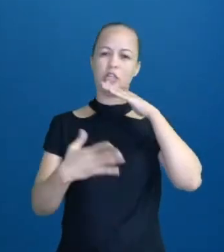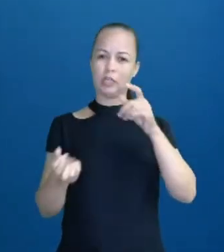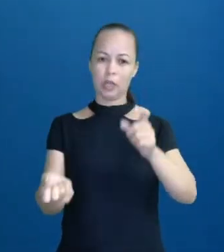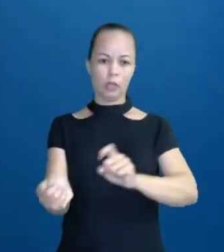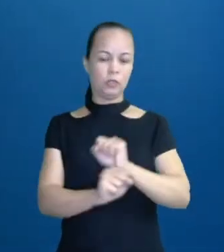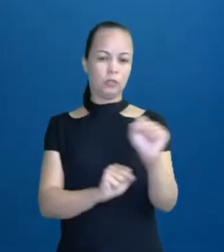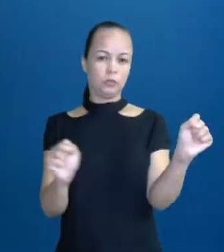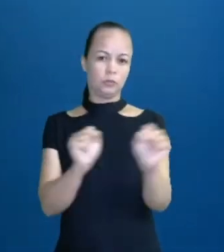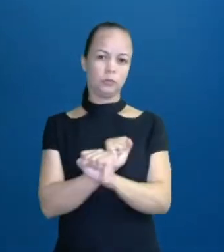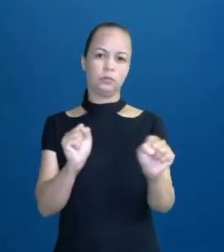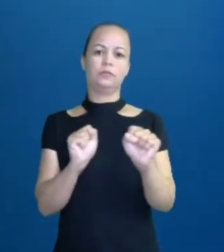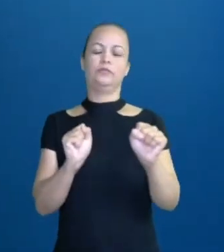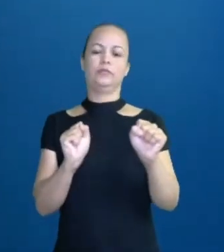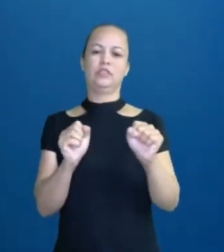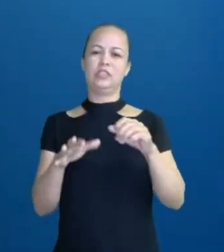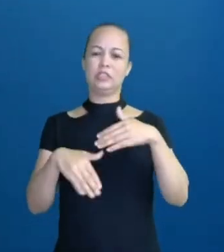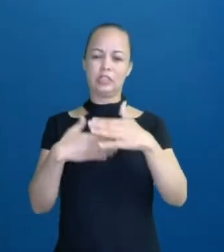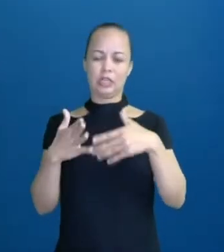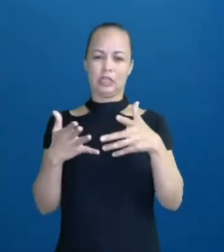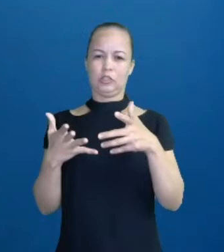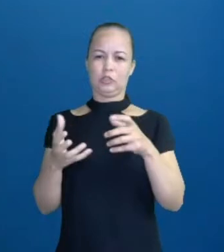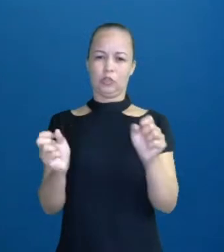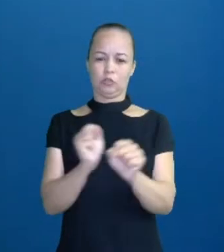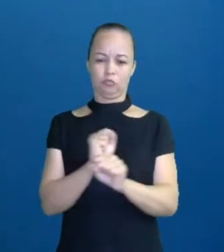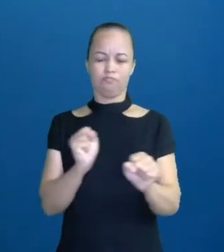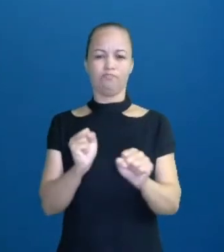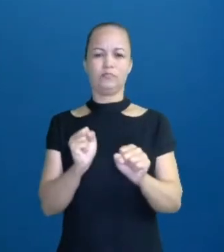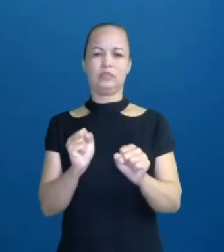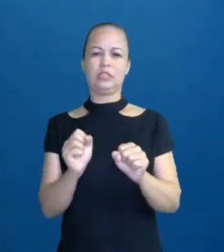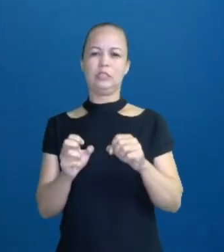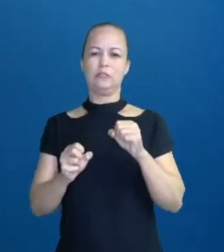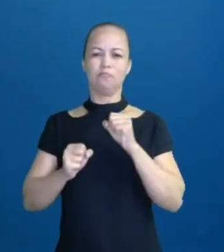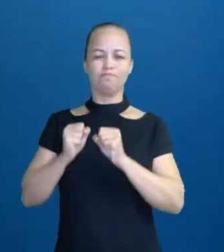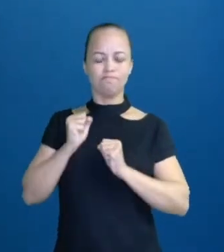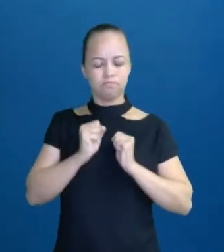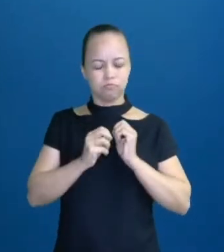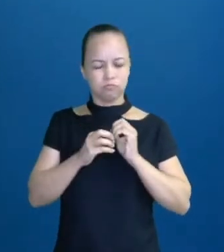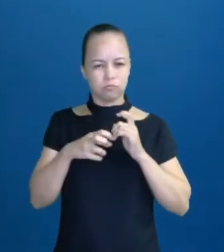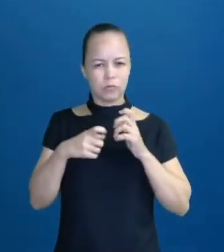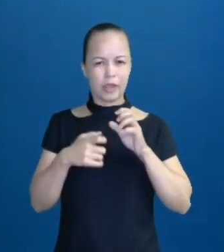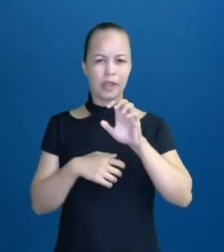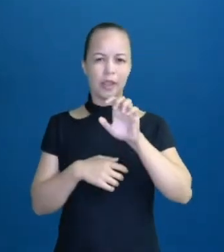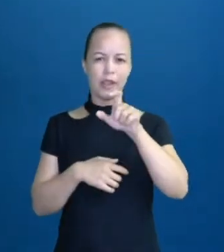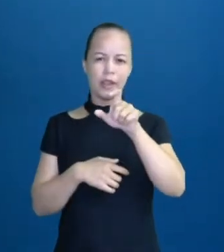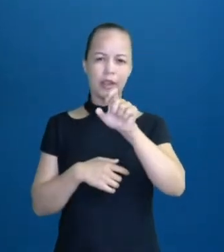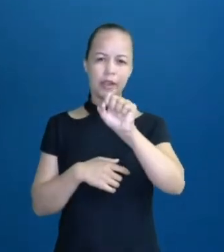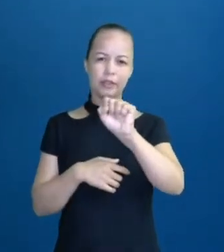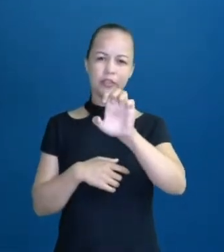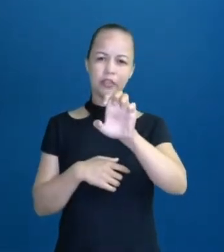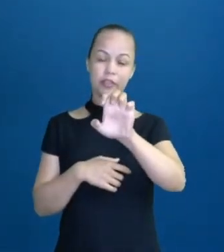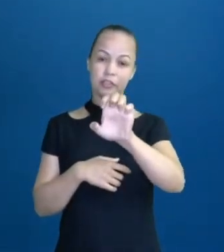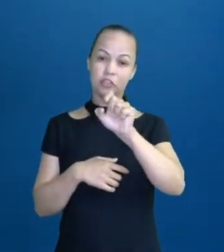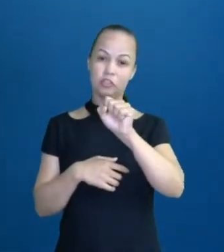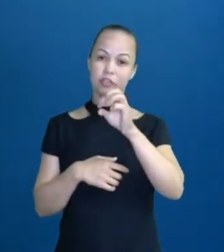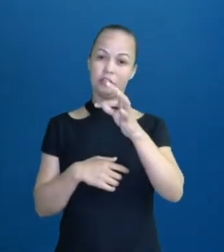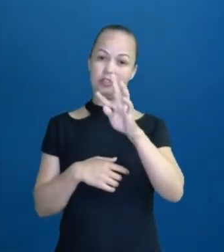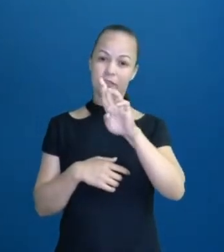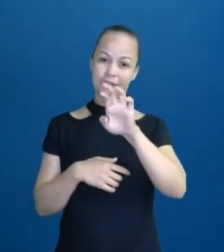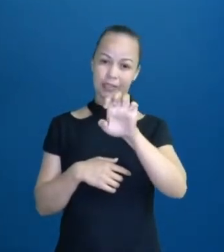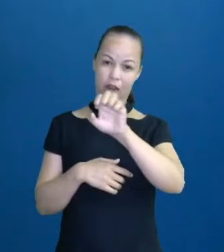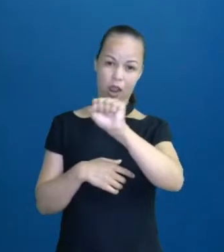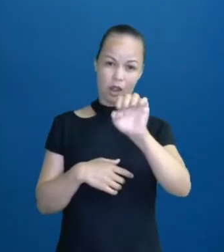se estressando, entrando num estado de estresse, tá certo? Porque a gente sabe que mesmo num processo que a gente está vivendo